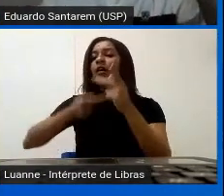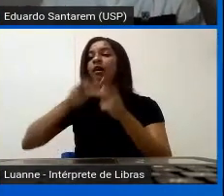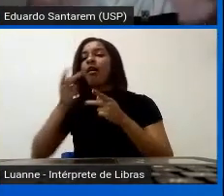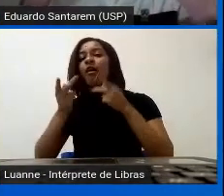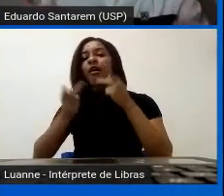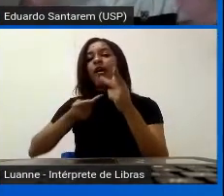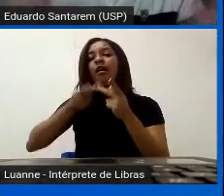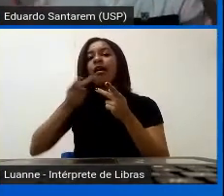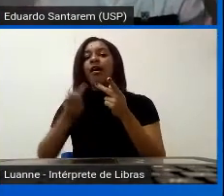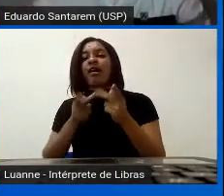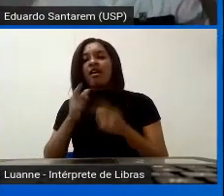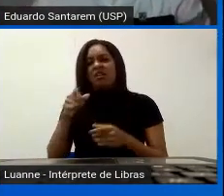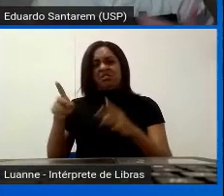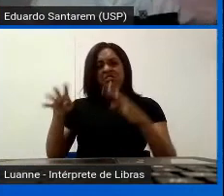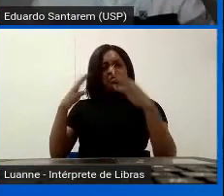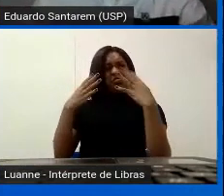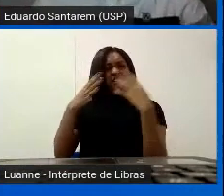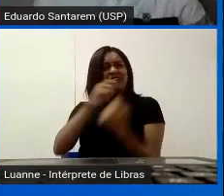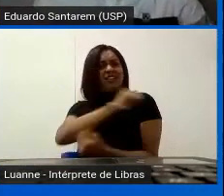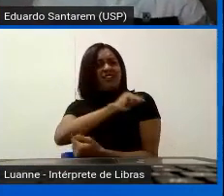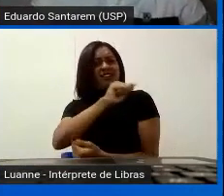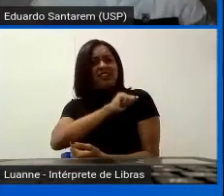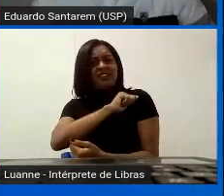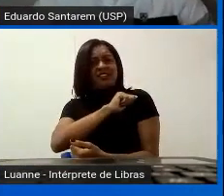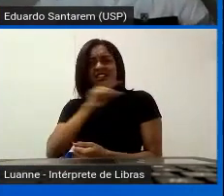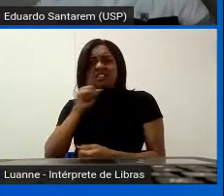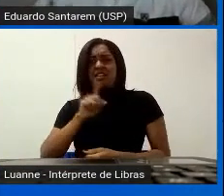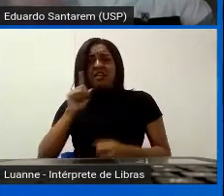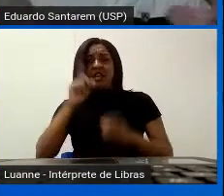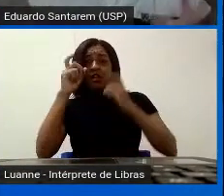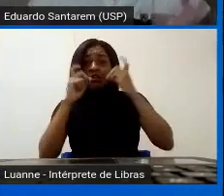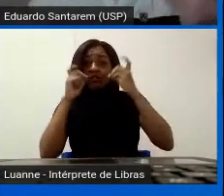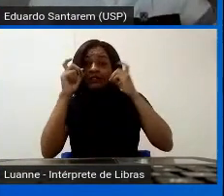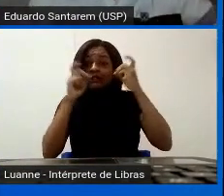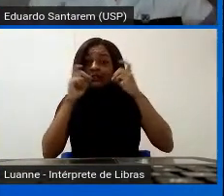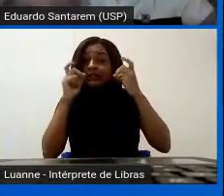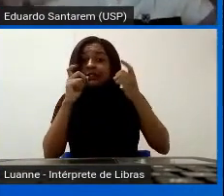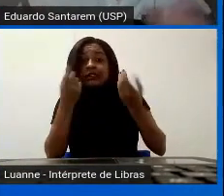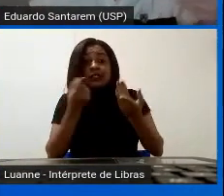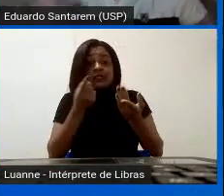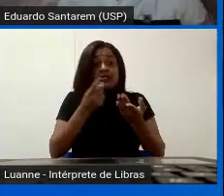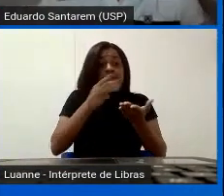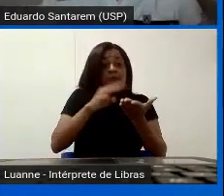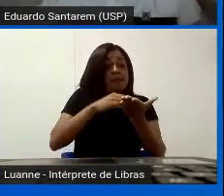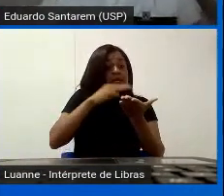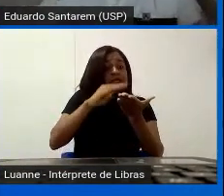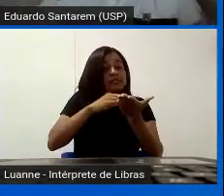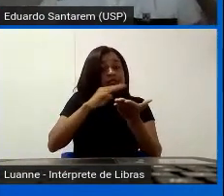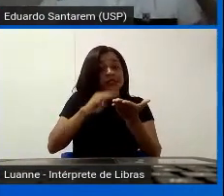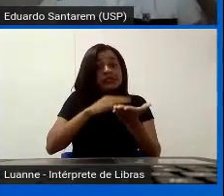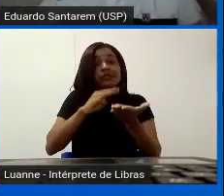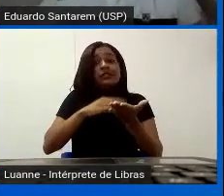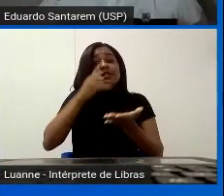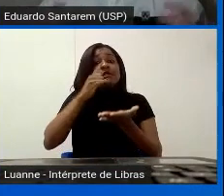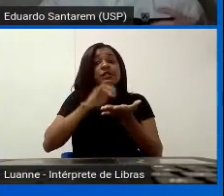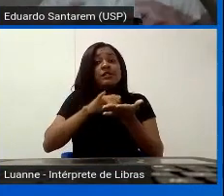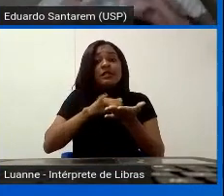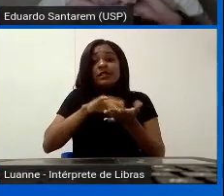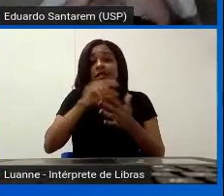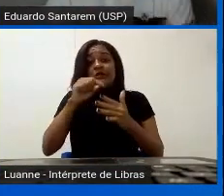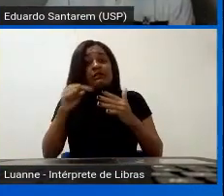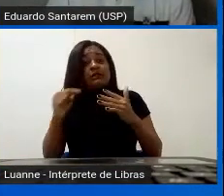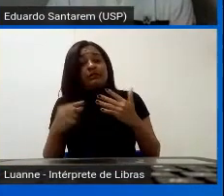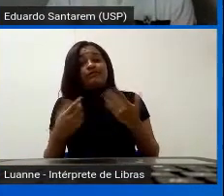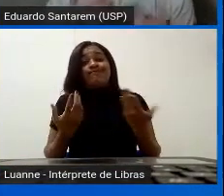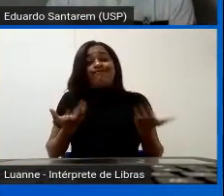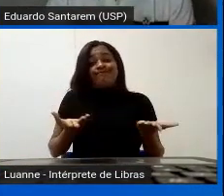chamar atenção para um aluno estar mais preocupado se o celular dele tá recebendo uma mensagem de Facebook de Instagram gente que toca sei lá qualquer ferramenta dessa ou